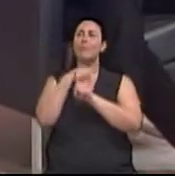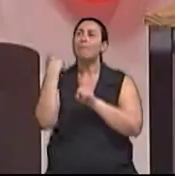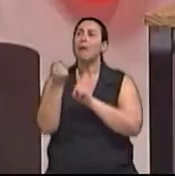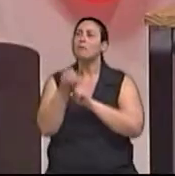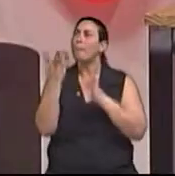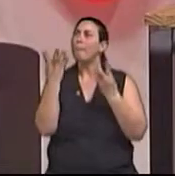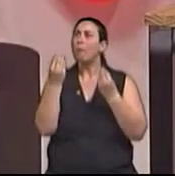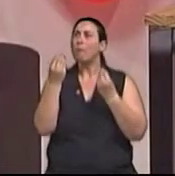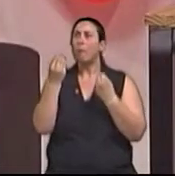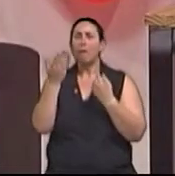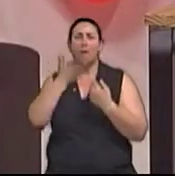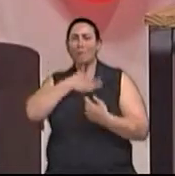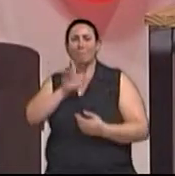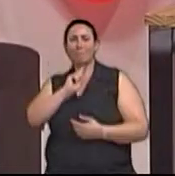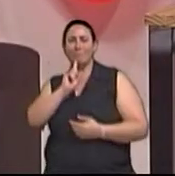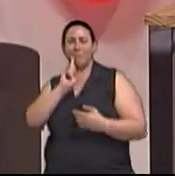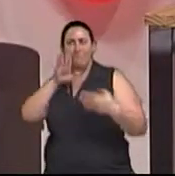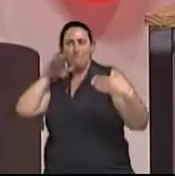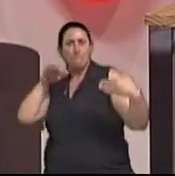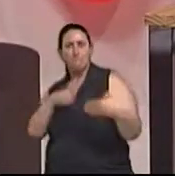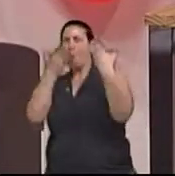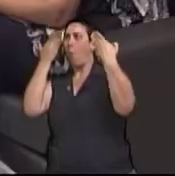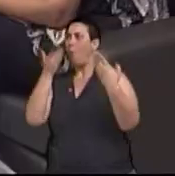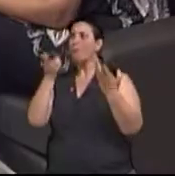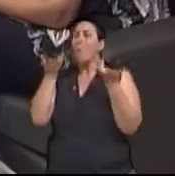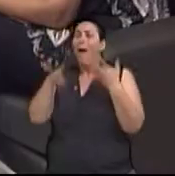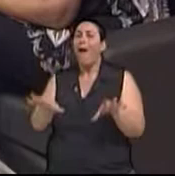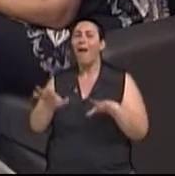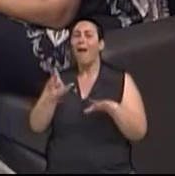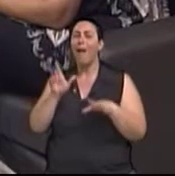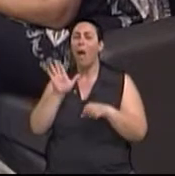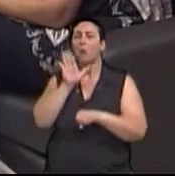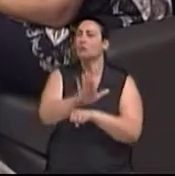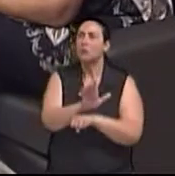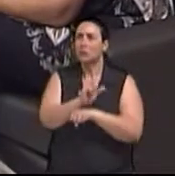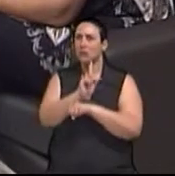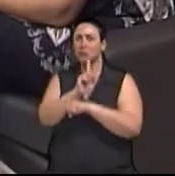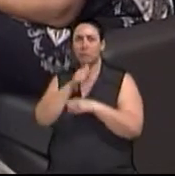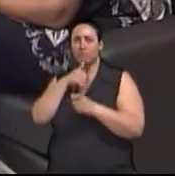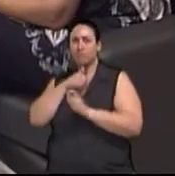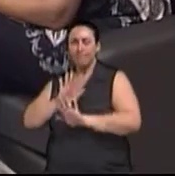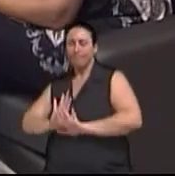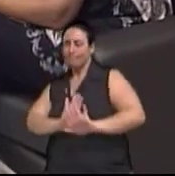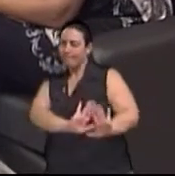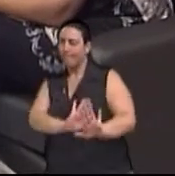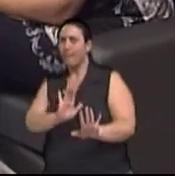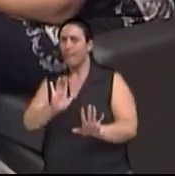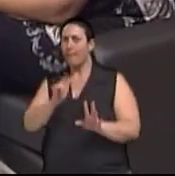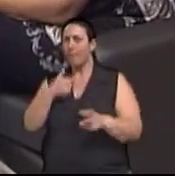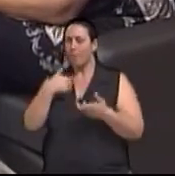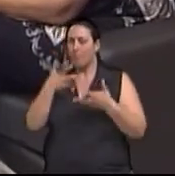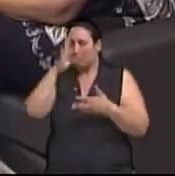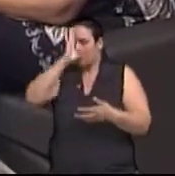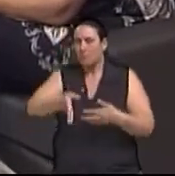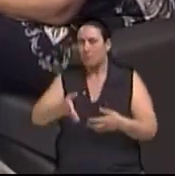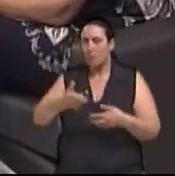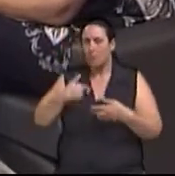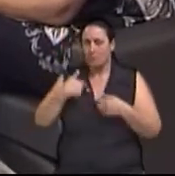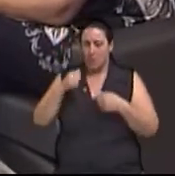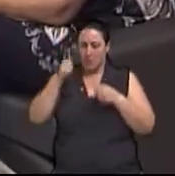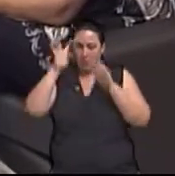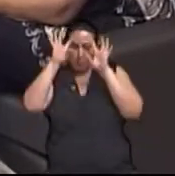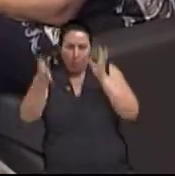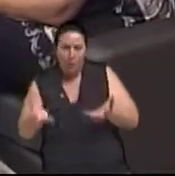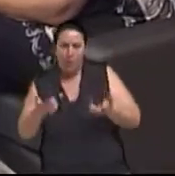é ao encontro ela vem de encontro mesmo a tudo que a gente precisa saber porque ela é imediatista porque ela só